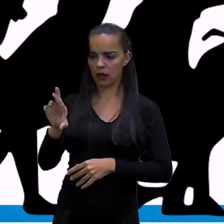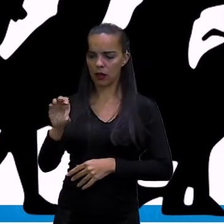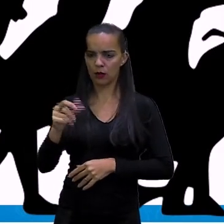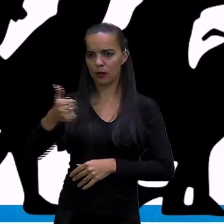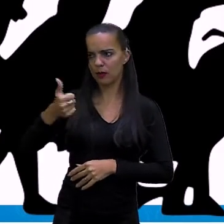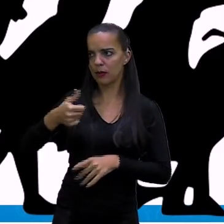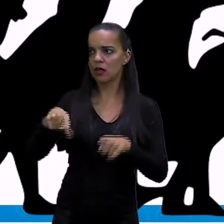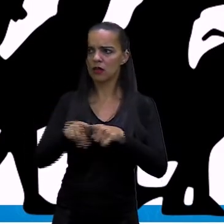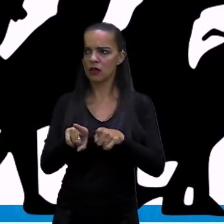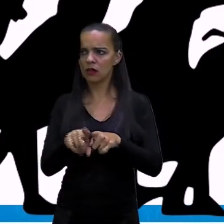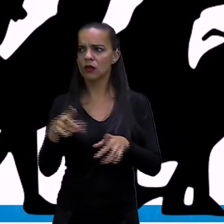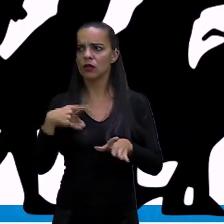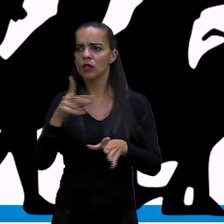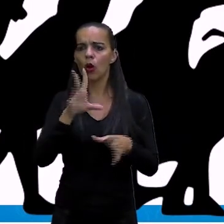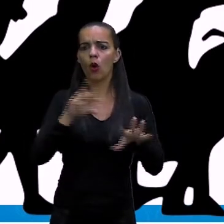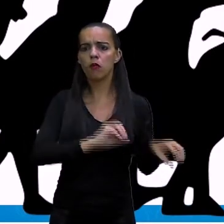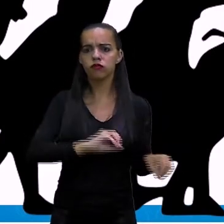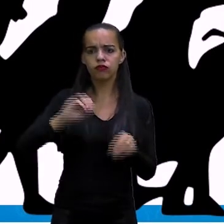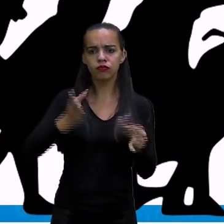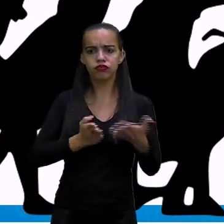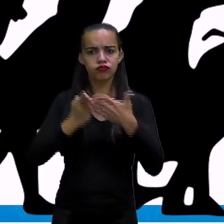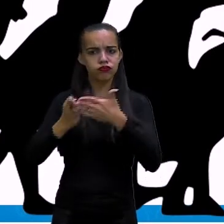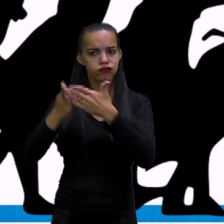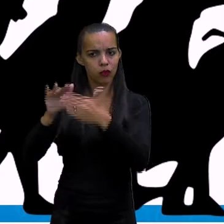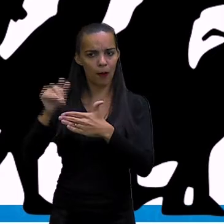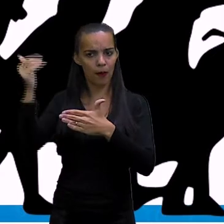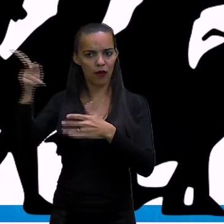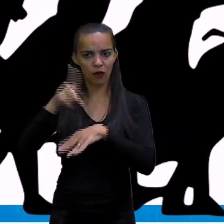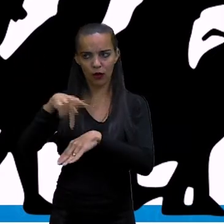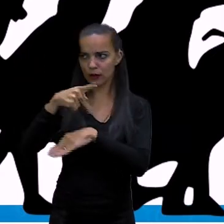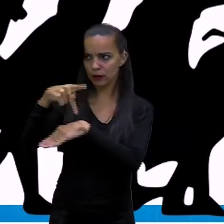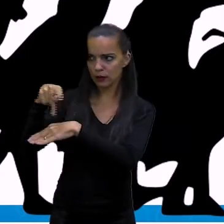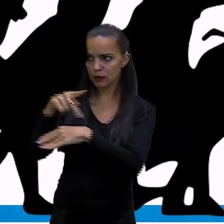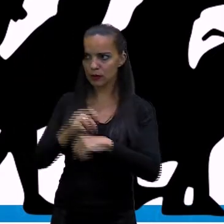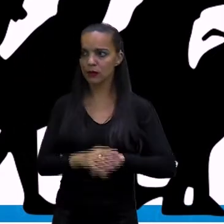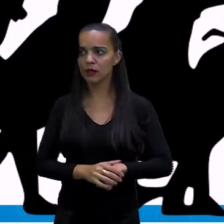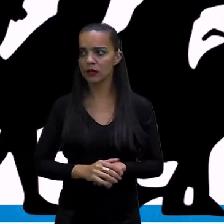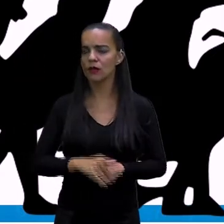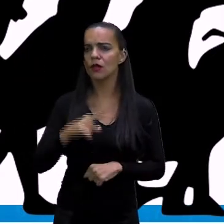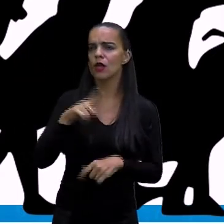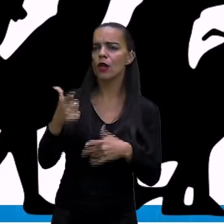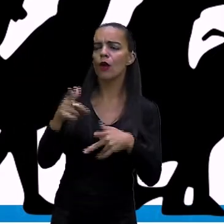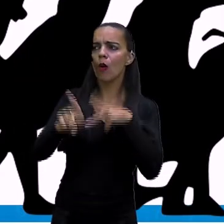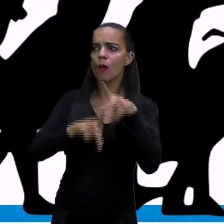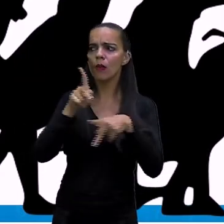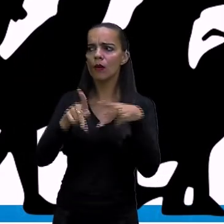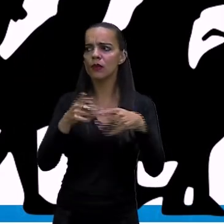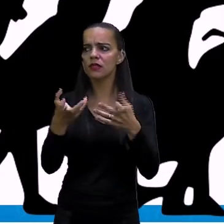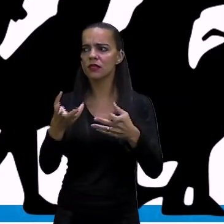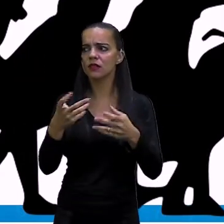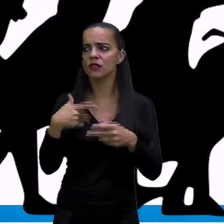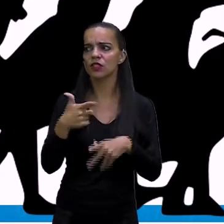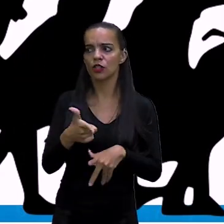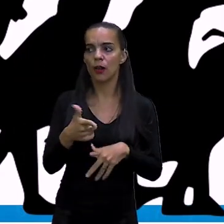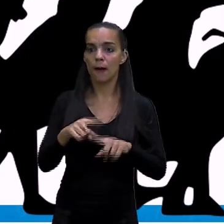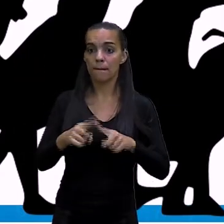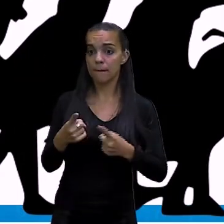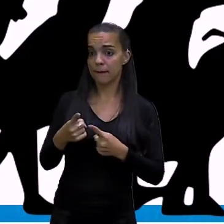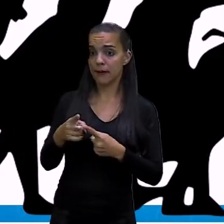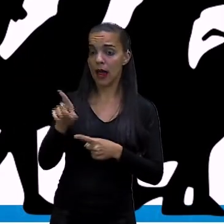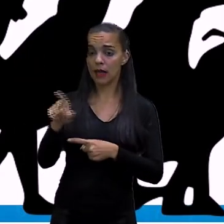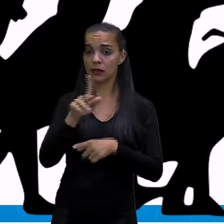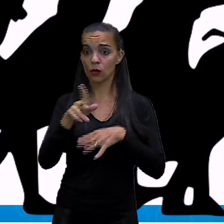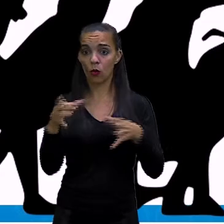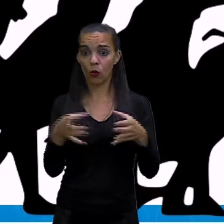relação à queda das exportações de açúcar e a situação de miséria da população, que fizeram com que surgisse